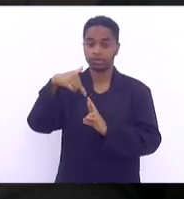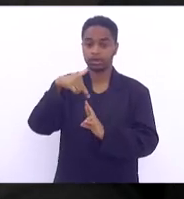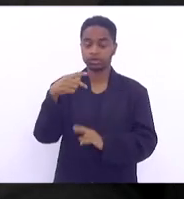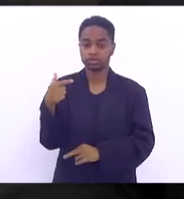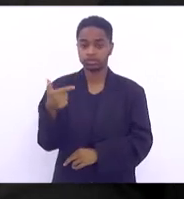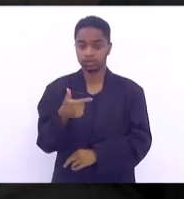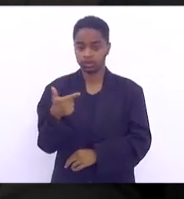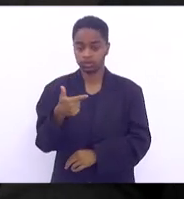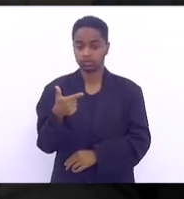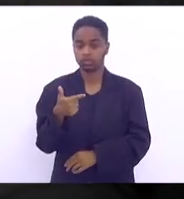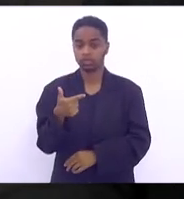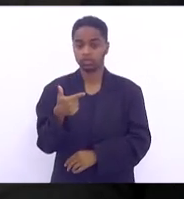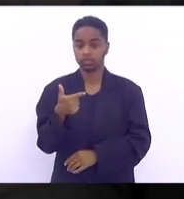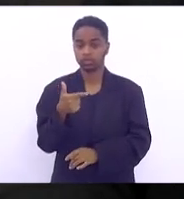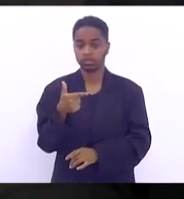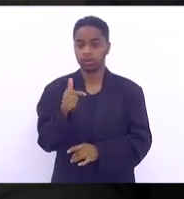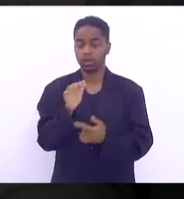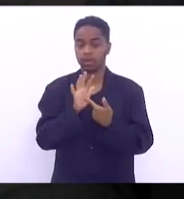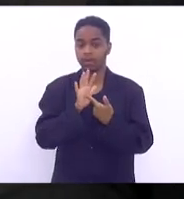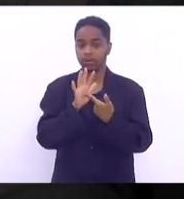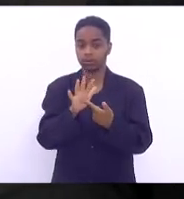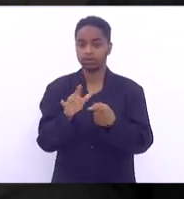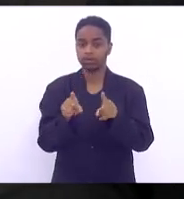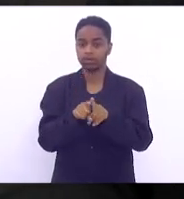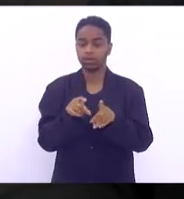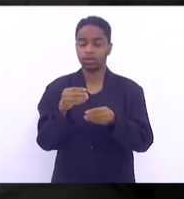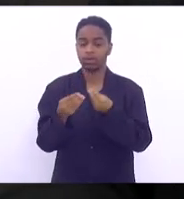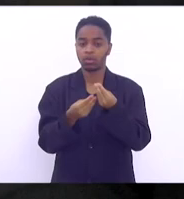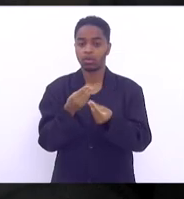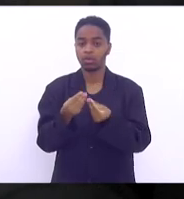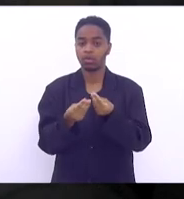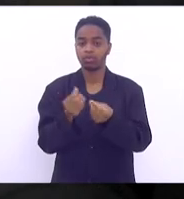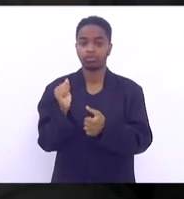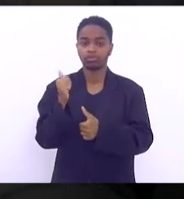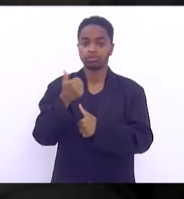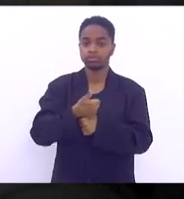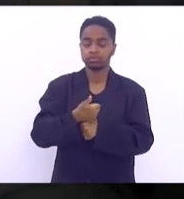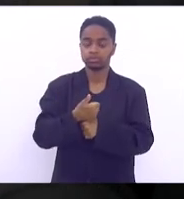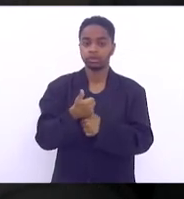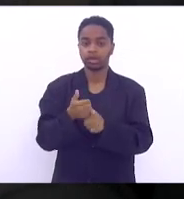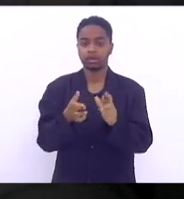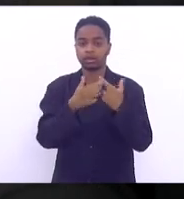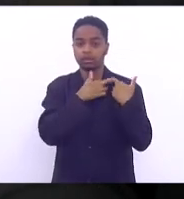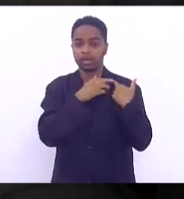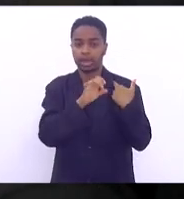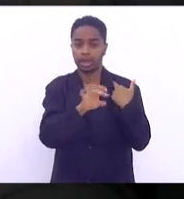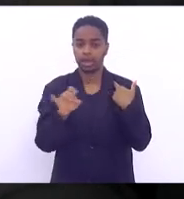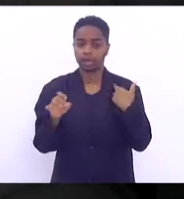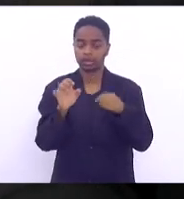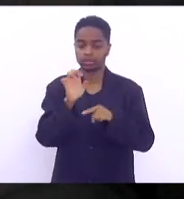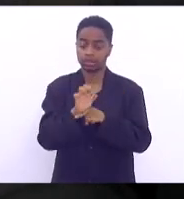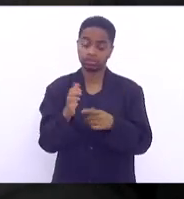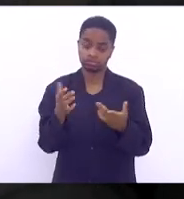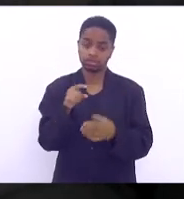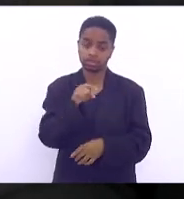2º faz referência à natureza suplementar da competência dos estados, que é o caso desse projeto